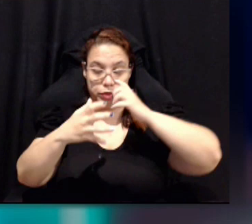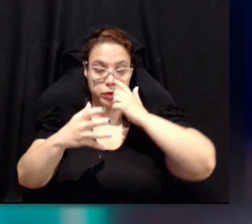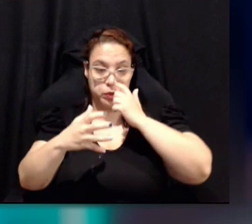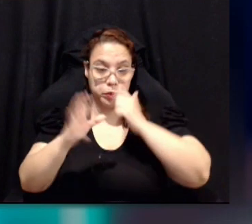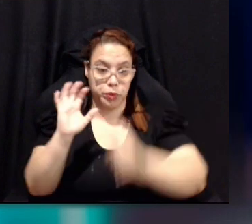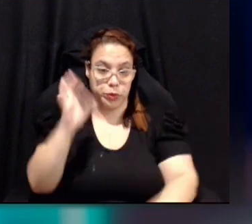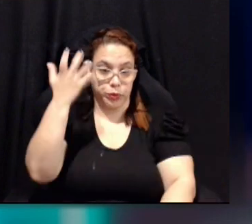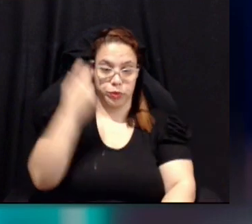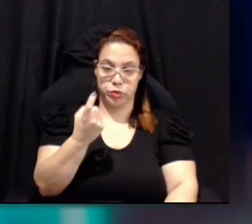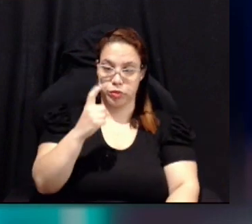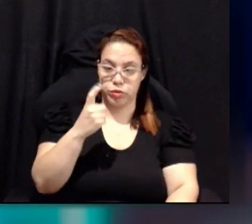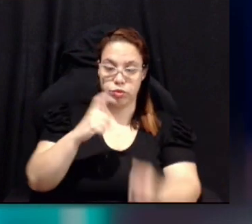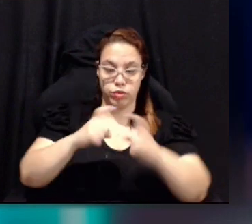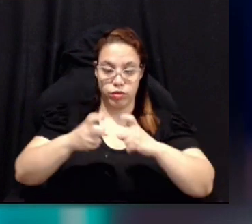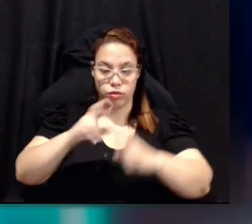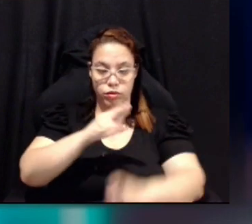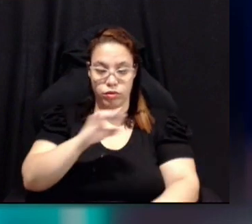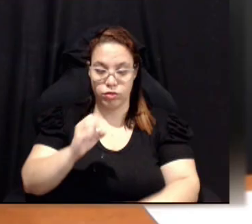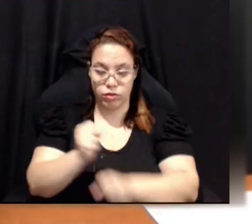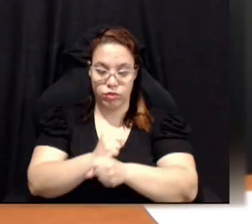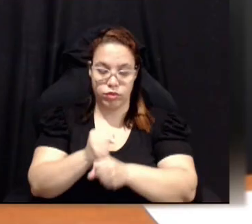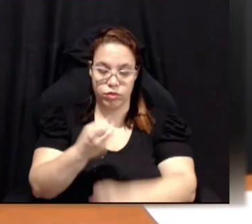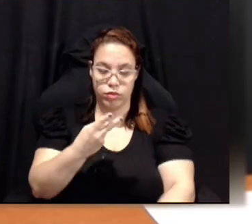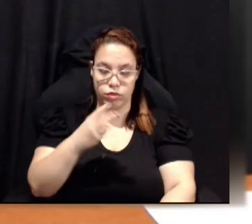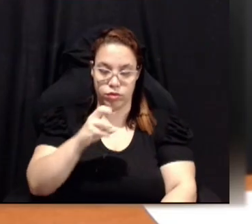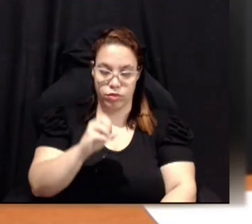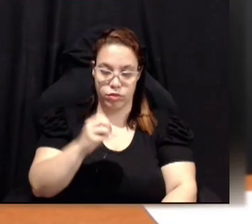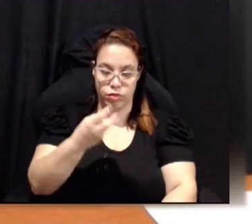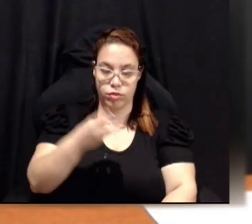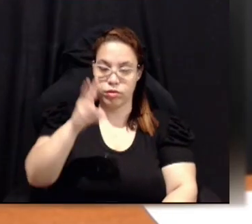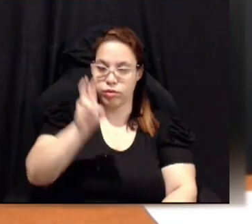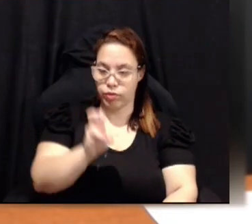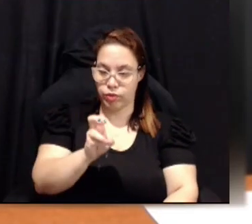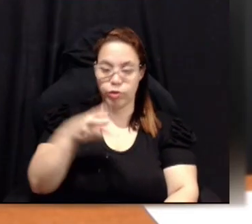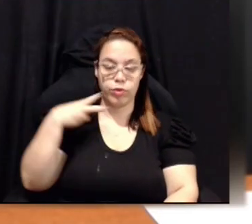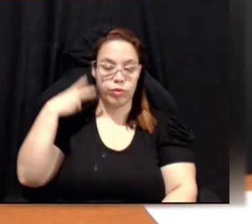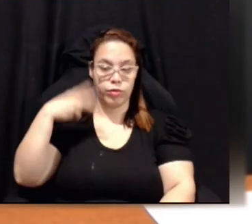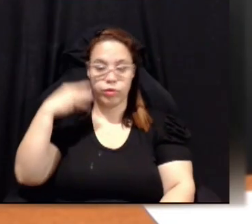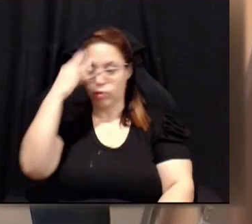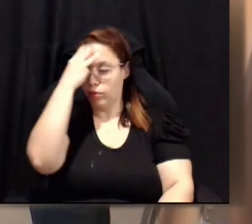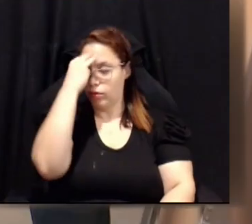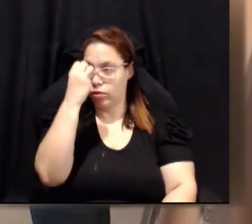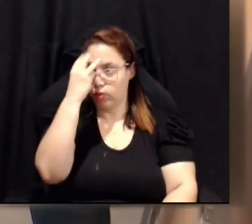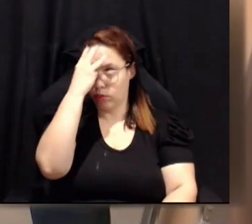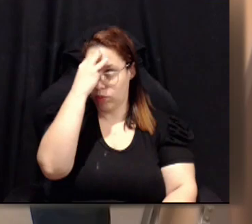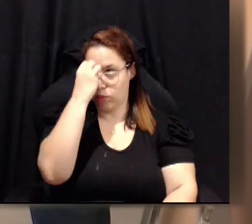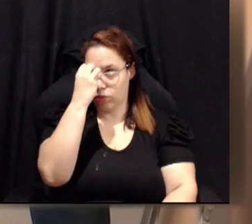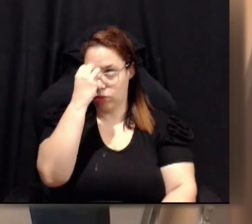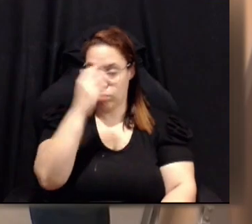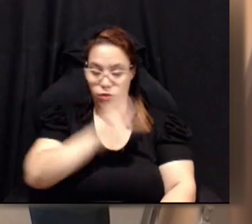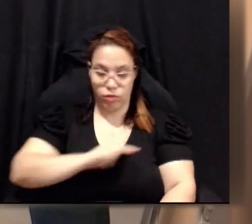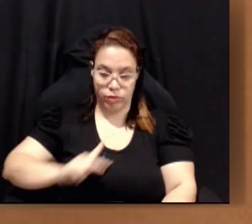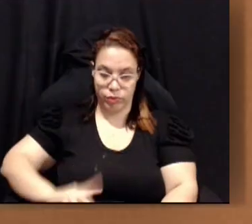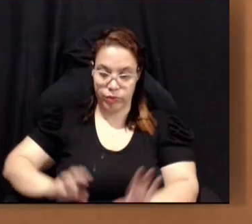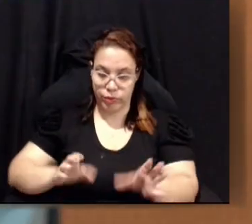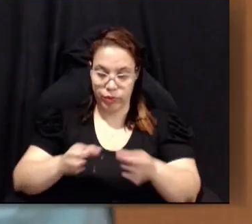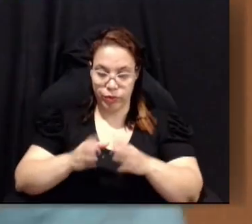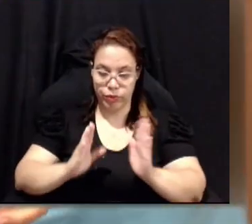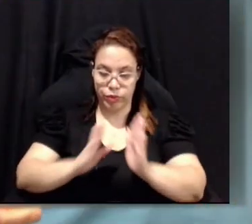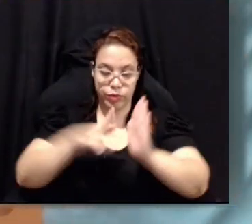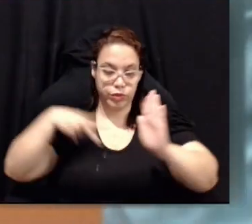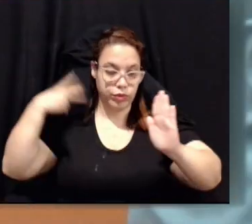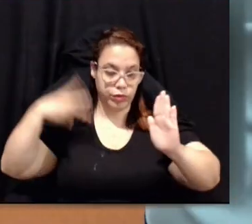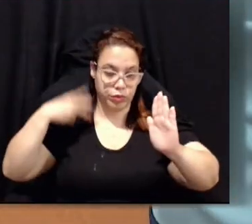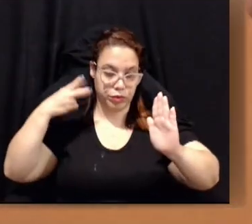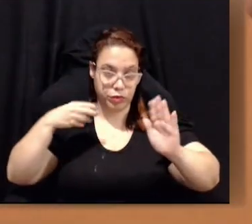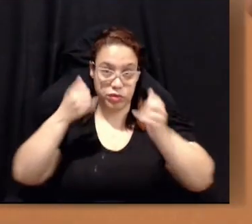primeira reunião do ano de 2025. O vereador Wagner Romão, que é presidente da Frente Parlamentar,